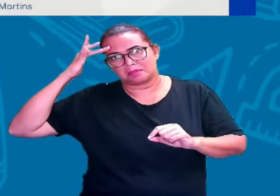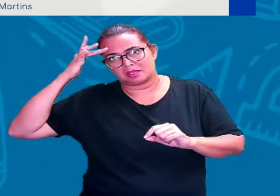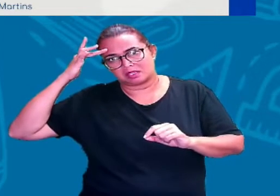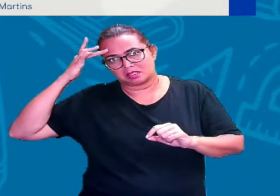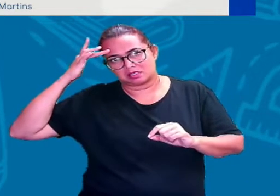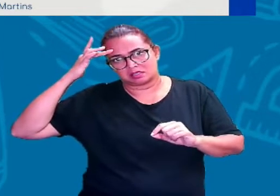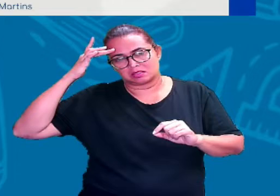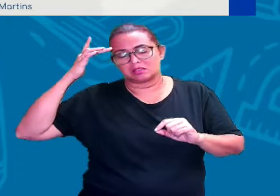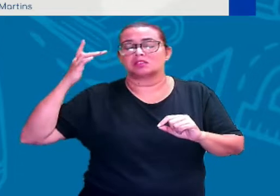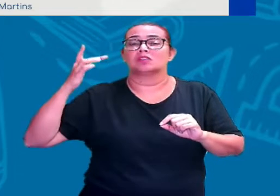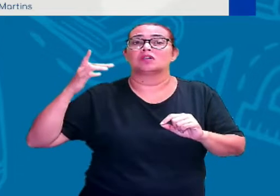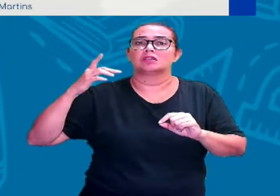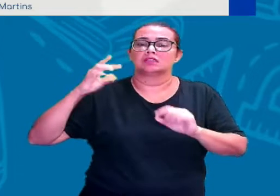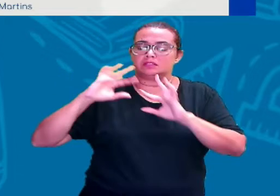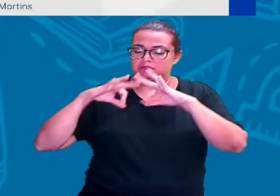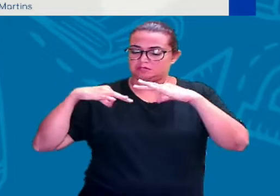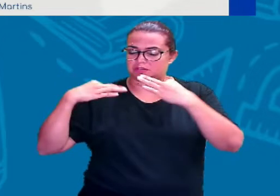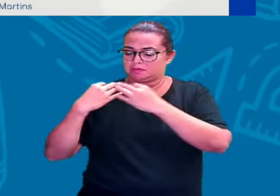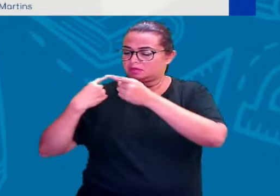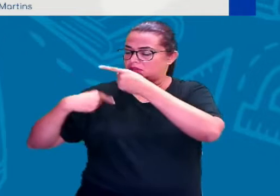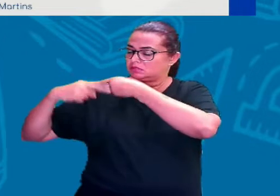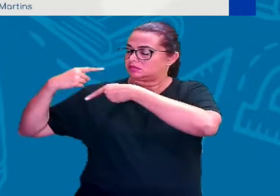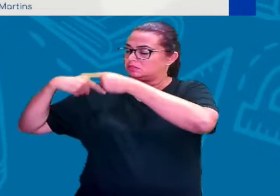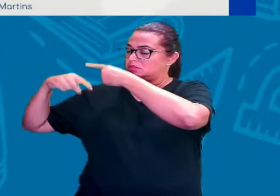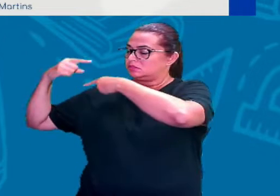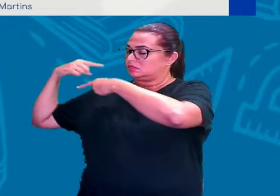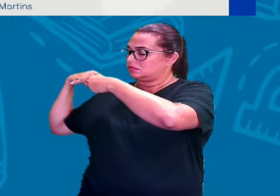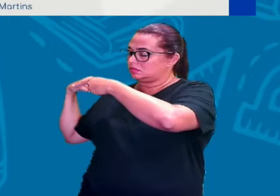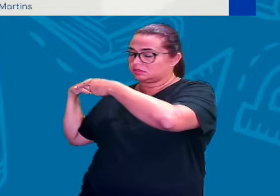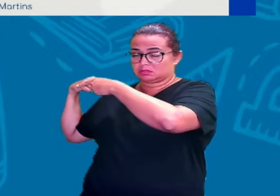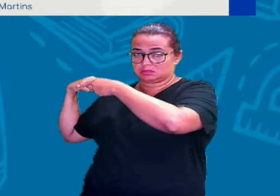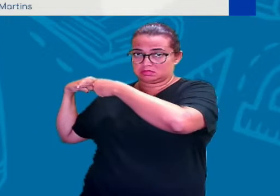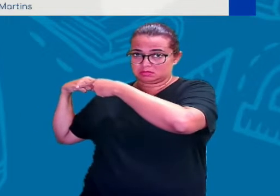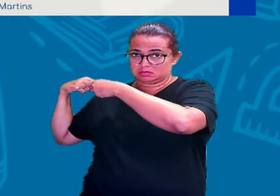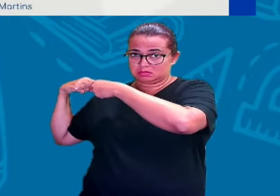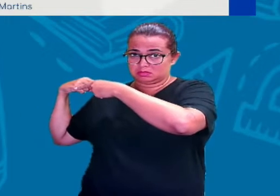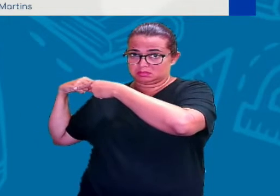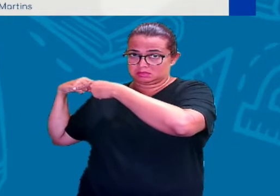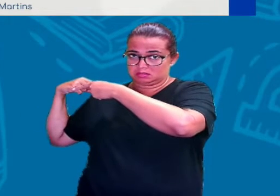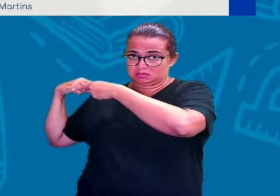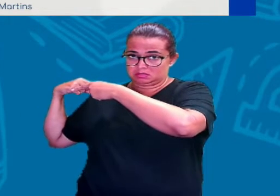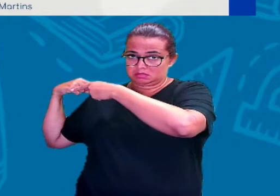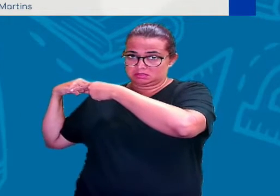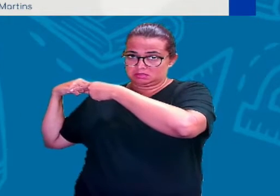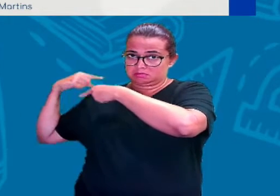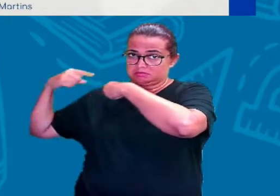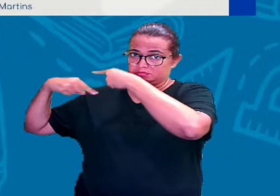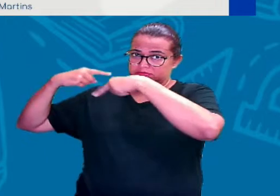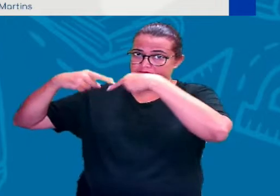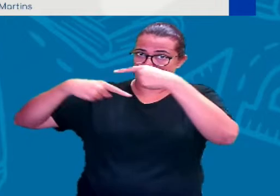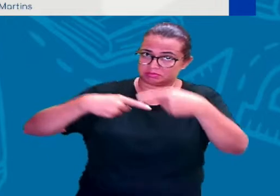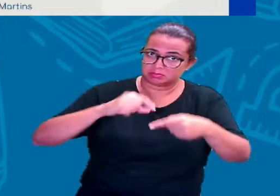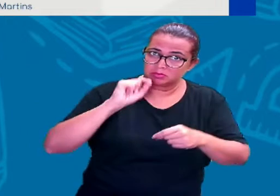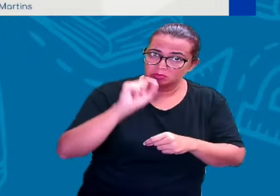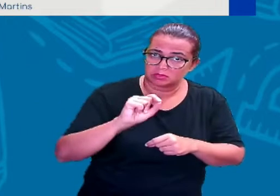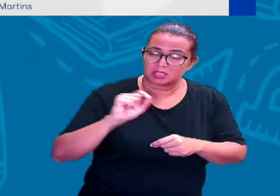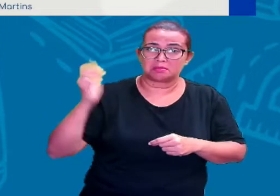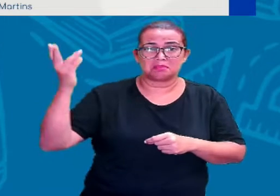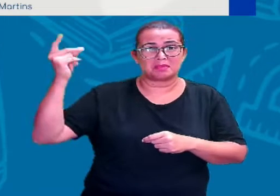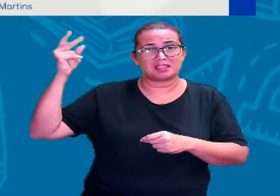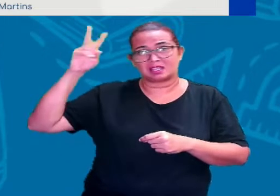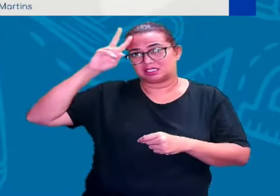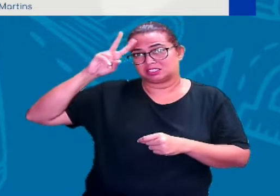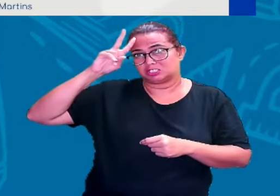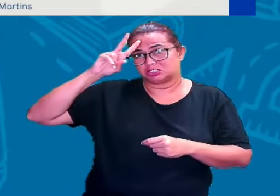dos africanos que foram trazidos à força na condição de escravizados para o Brasil. Historicamente, a